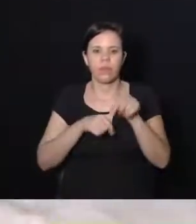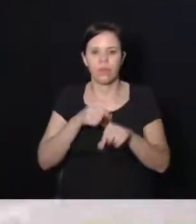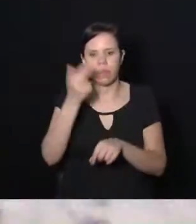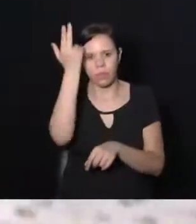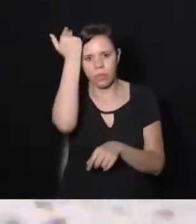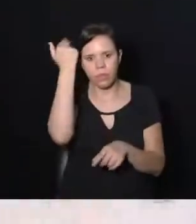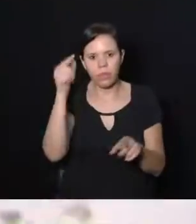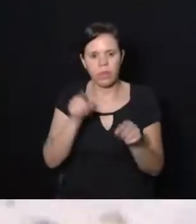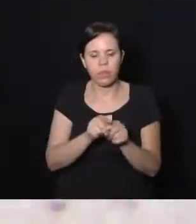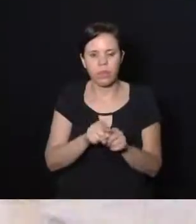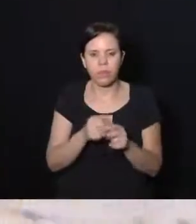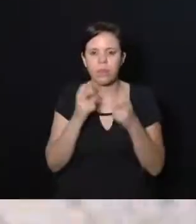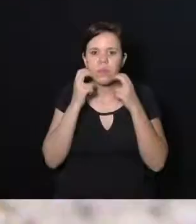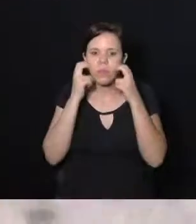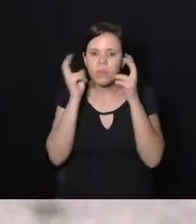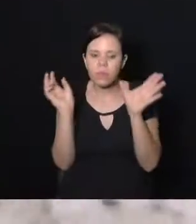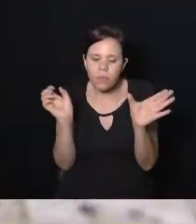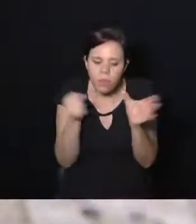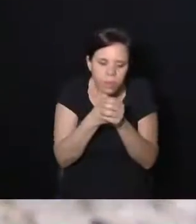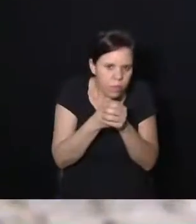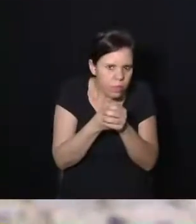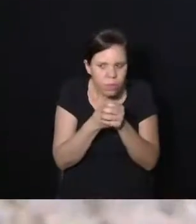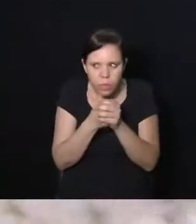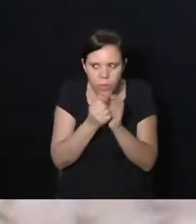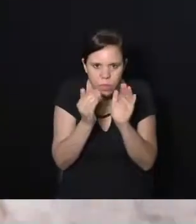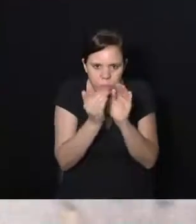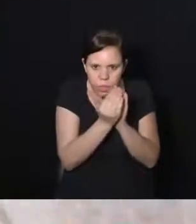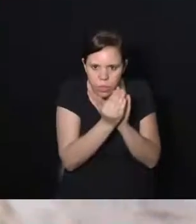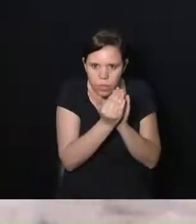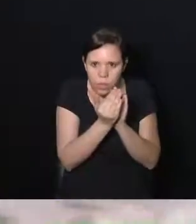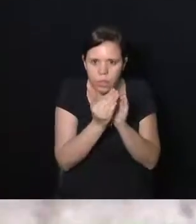coelhos. Tímidos, eles se escondem nas casinhas.